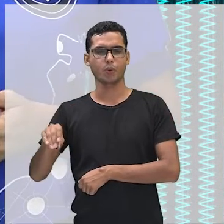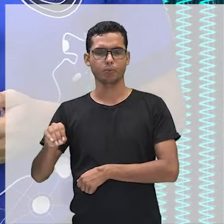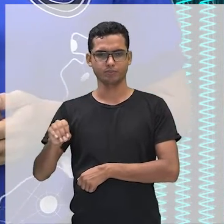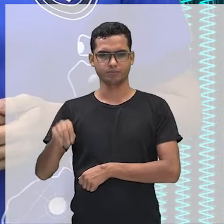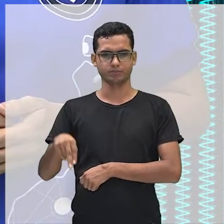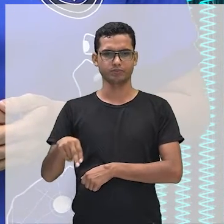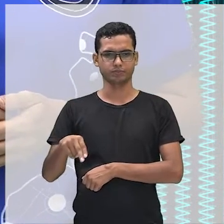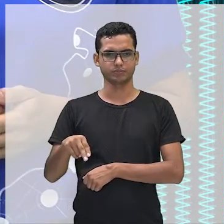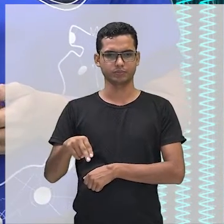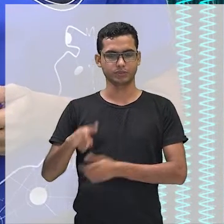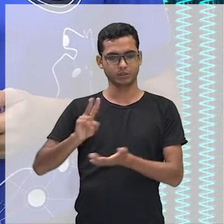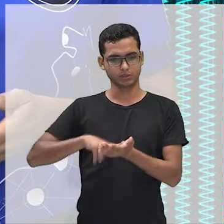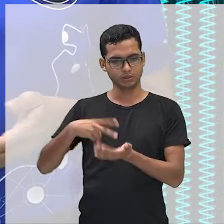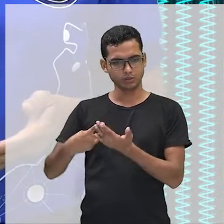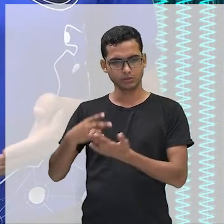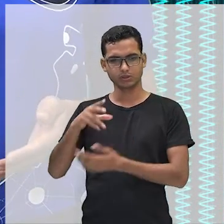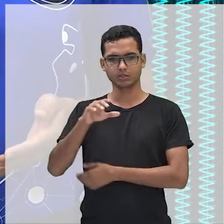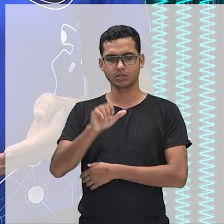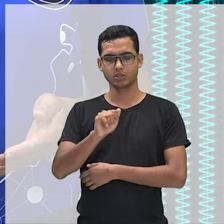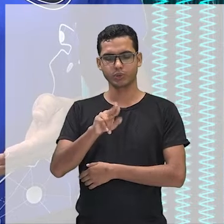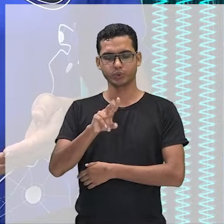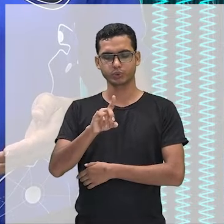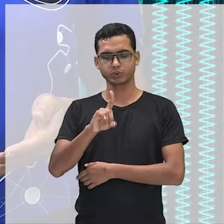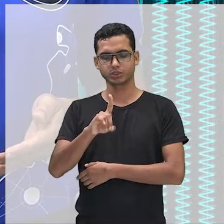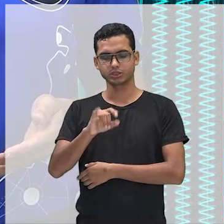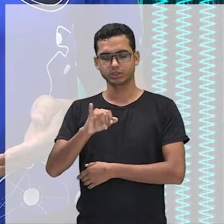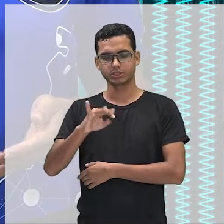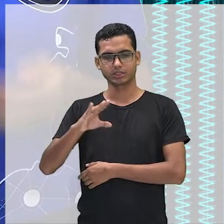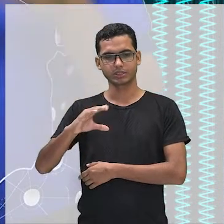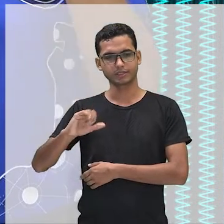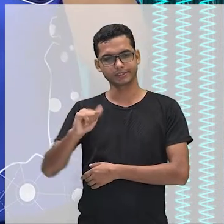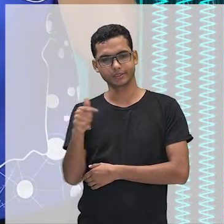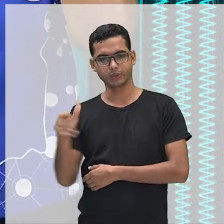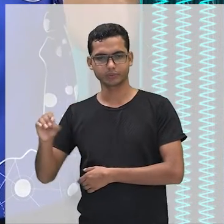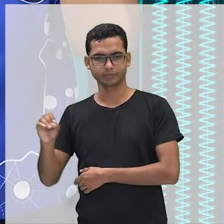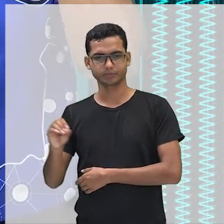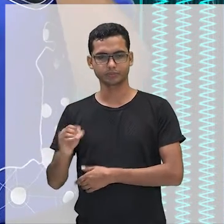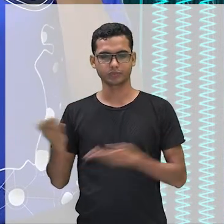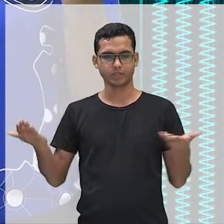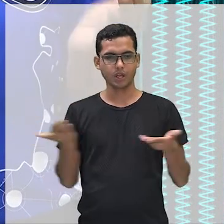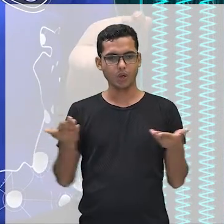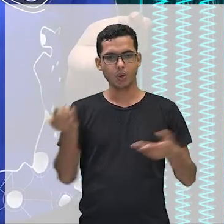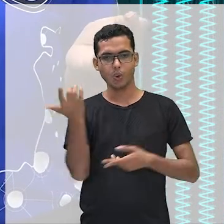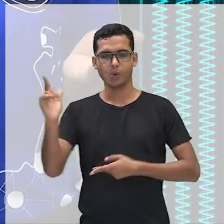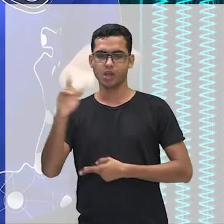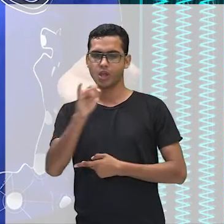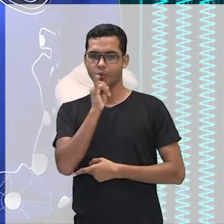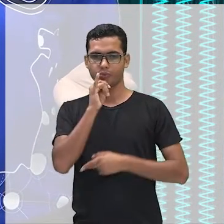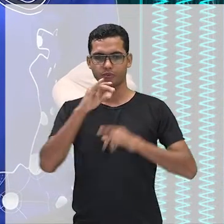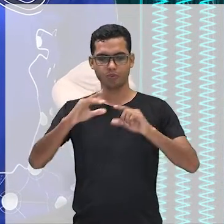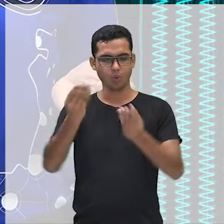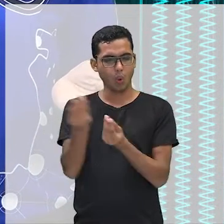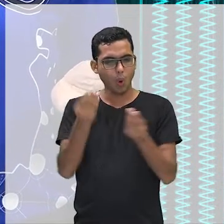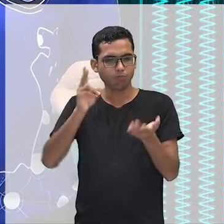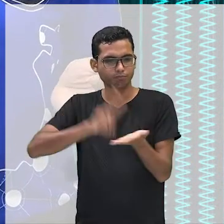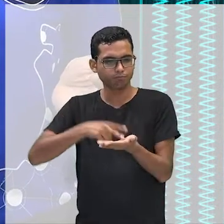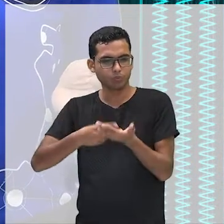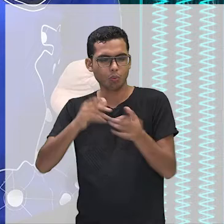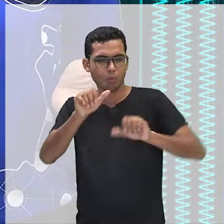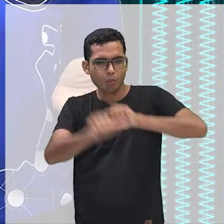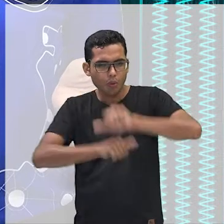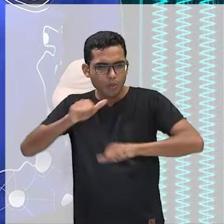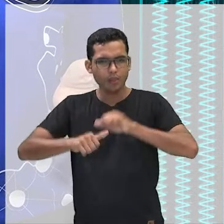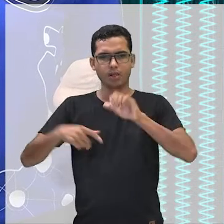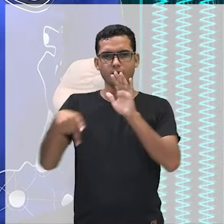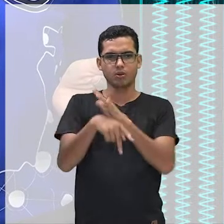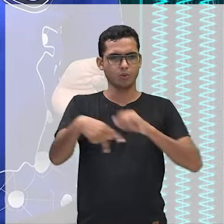daqui desses? Vamos ver. We listened to him at his wonderful audition. Então,